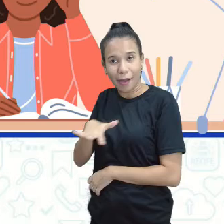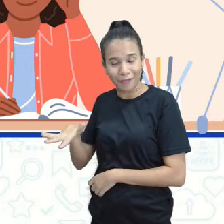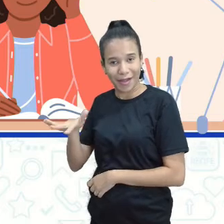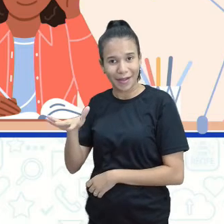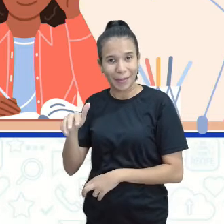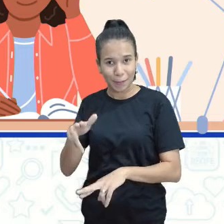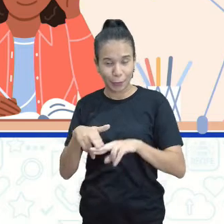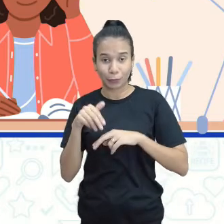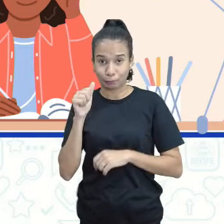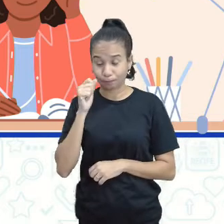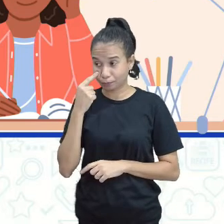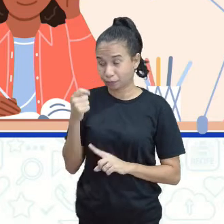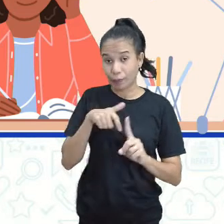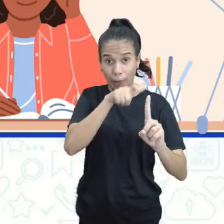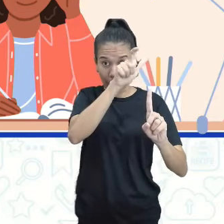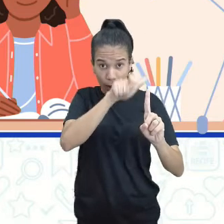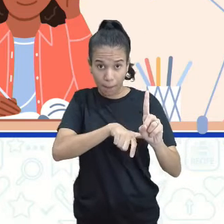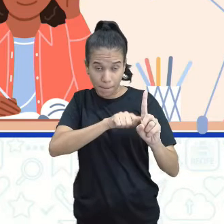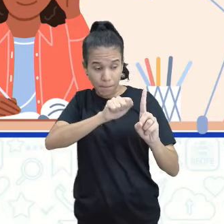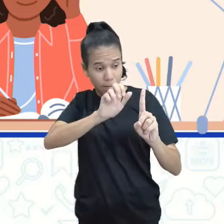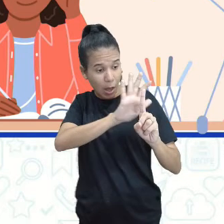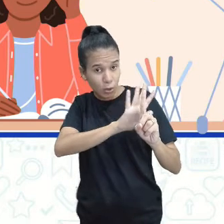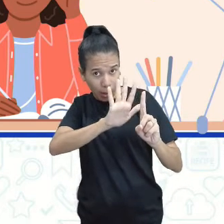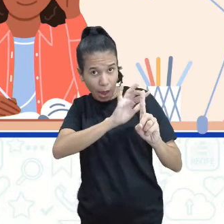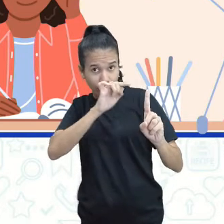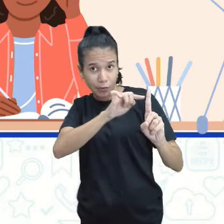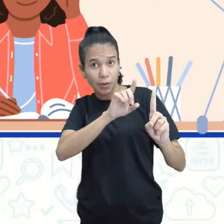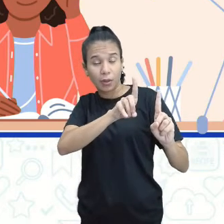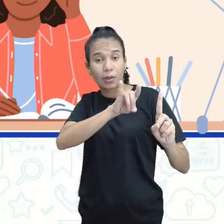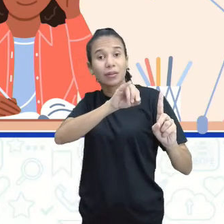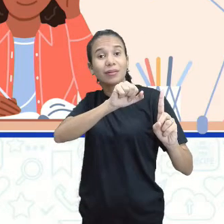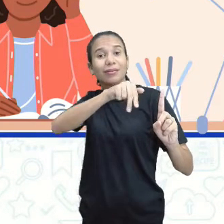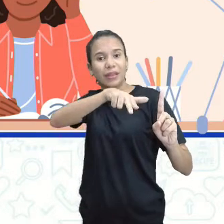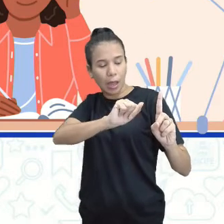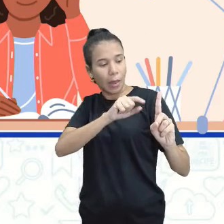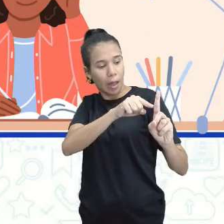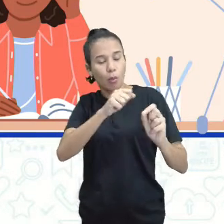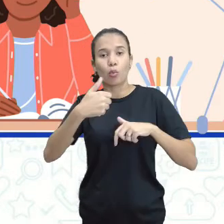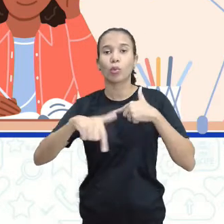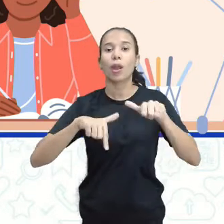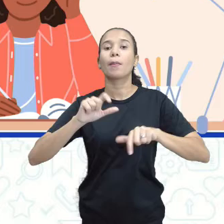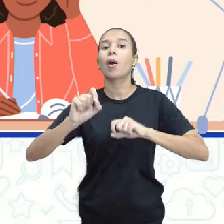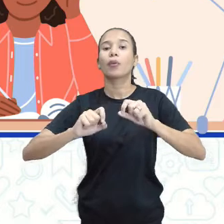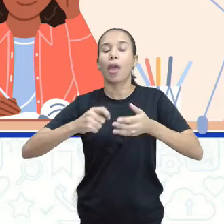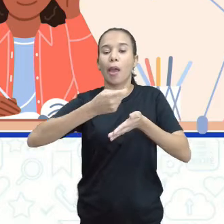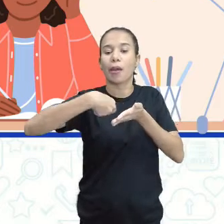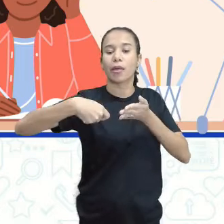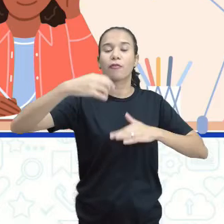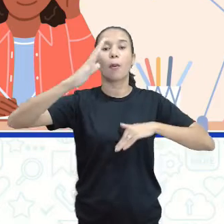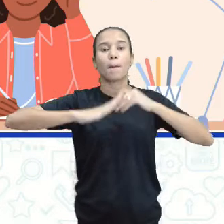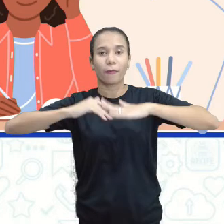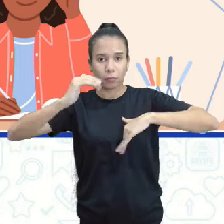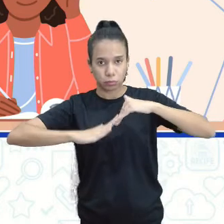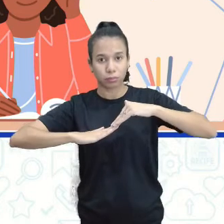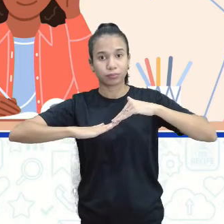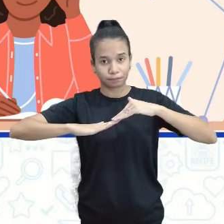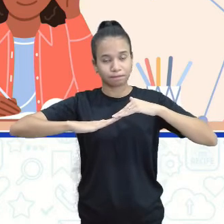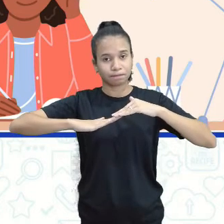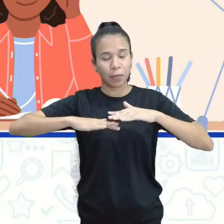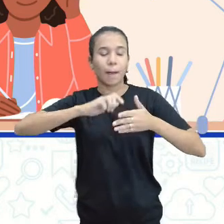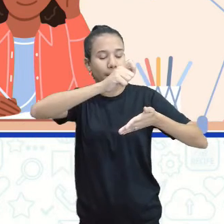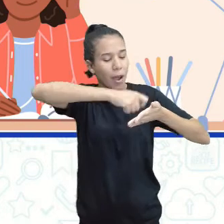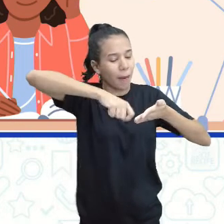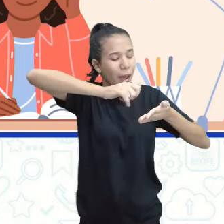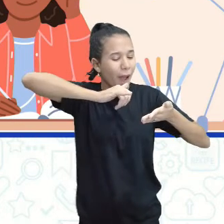quê? Uma personagem cujo ofício, cujo trabalho é narrar, é contar